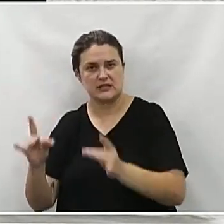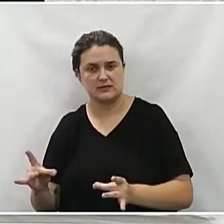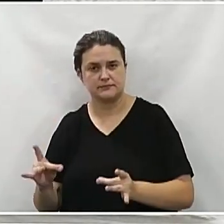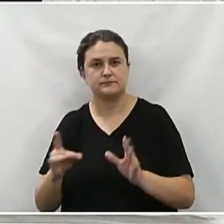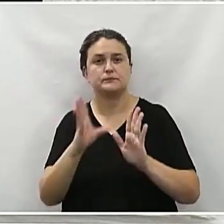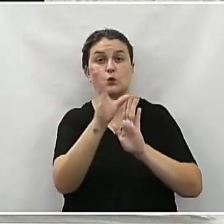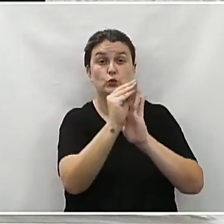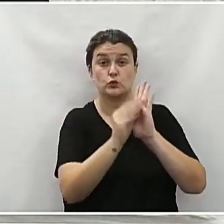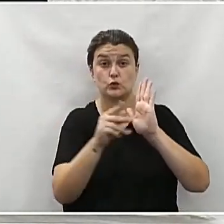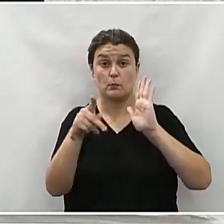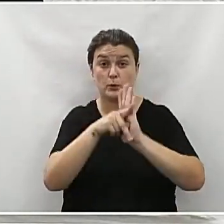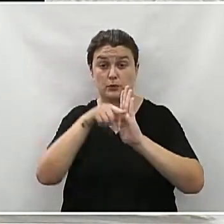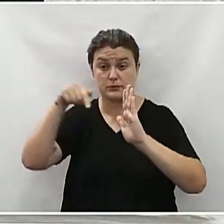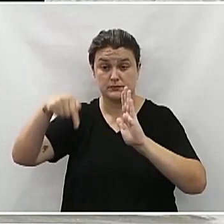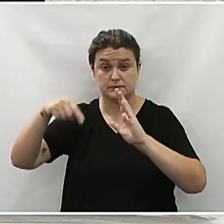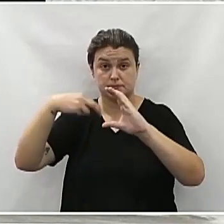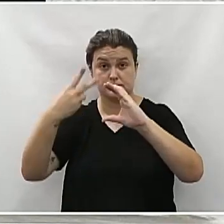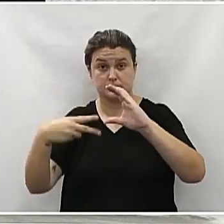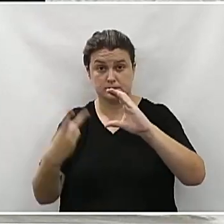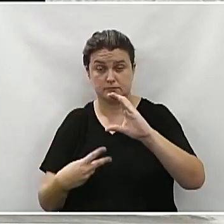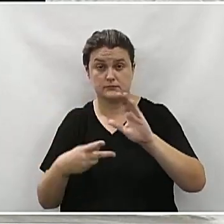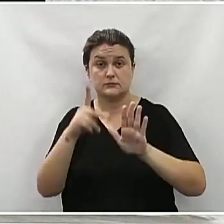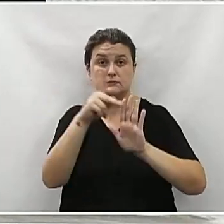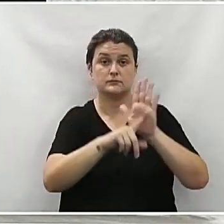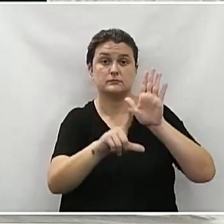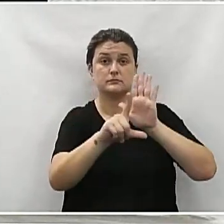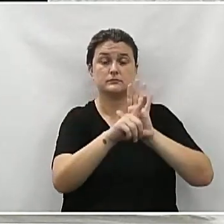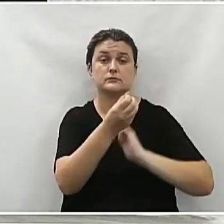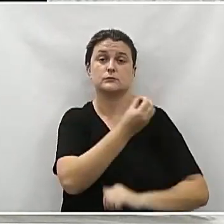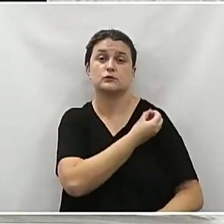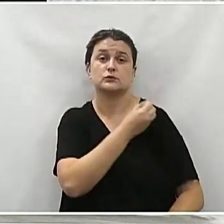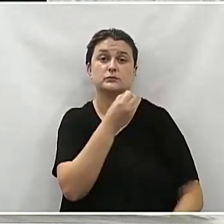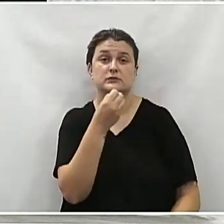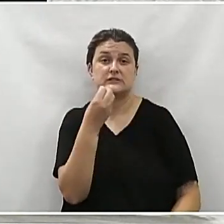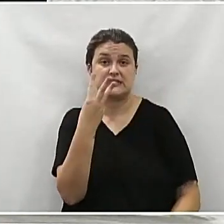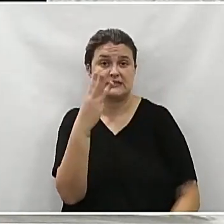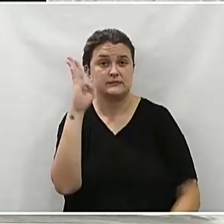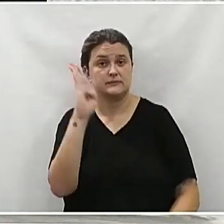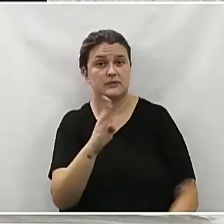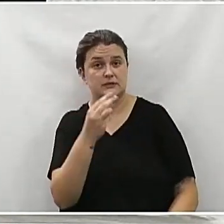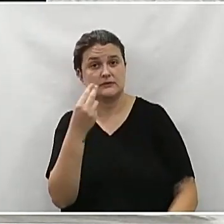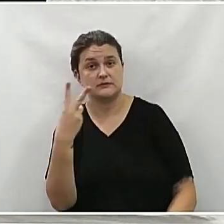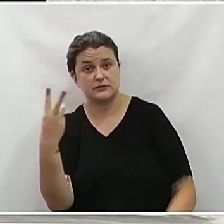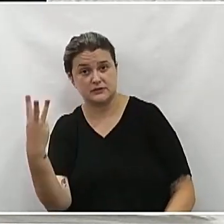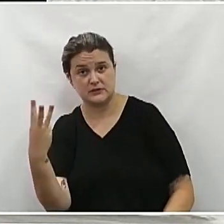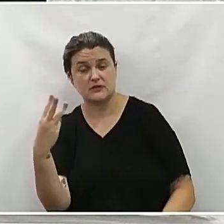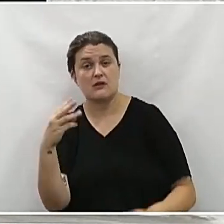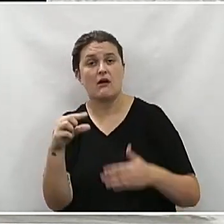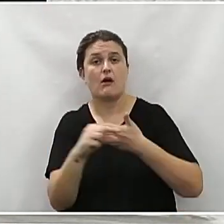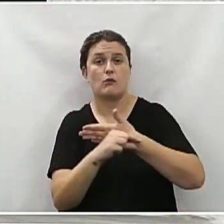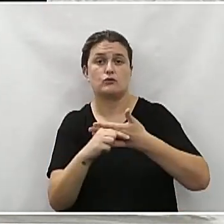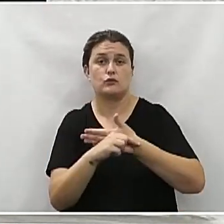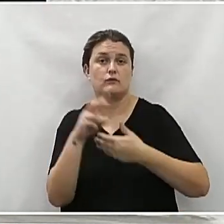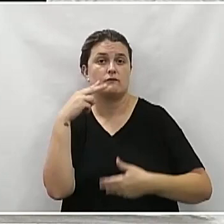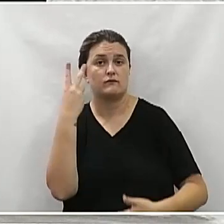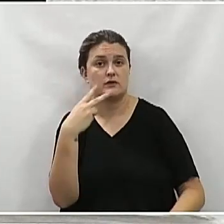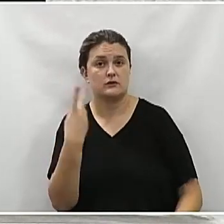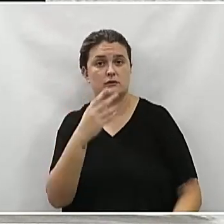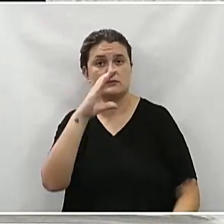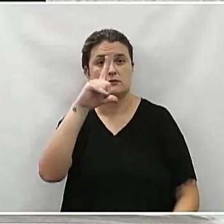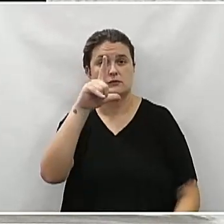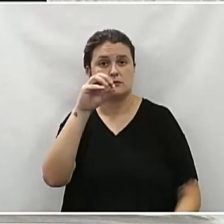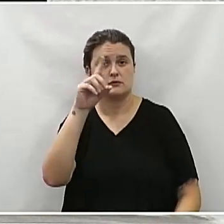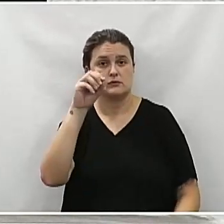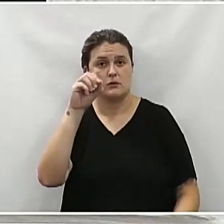Matéria do Legislativo. Projeto de lei ordinária, número 3 de 2023, de autoria do vereador Clodoaldo